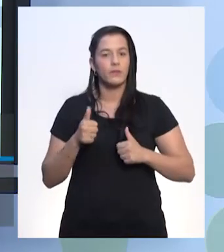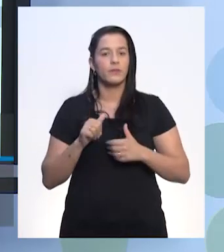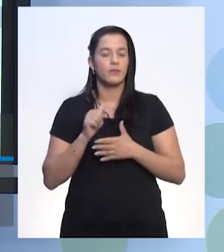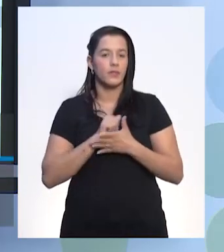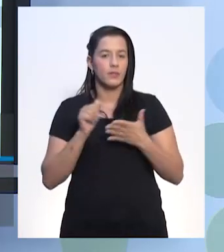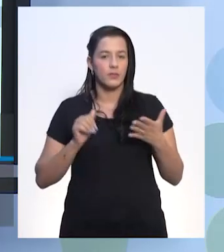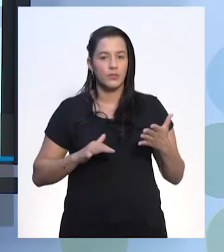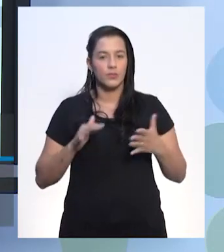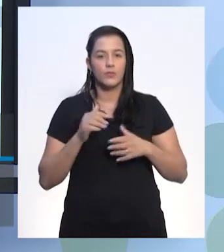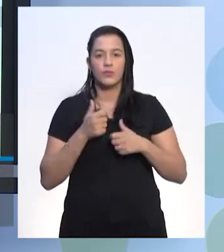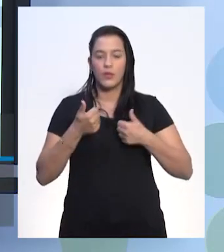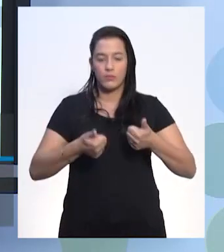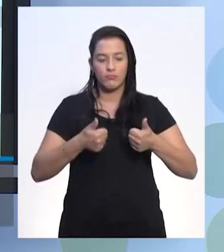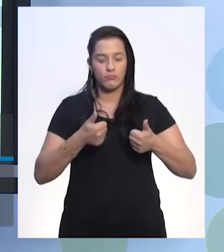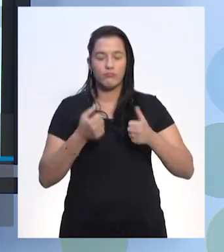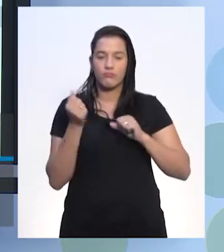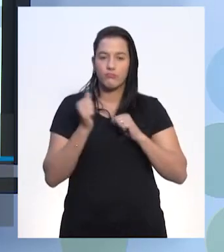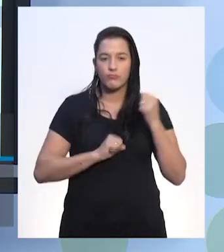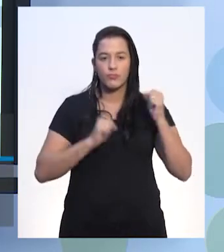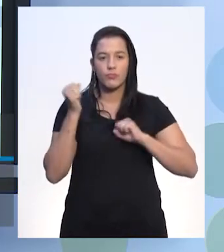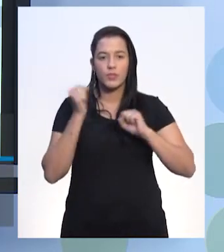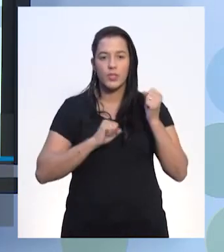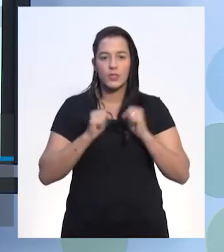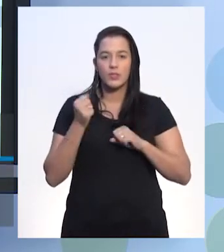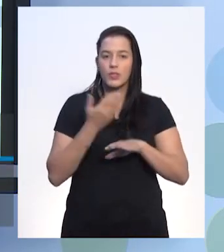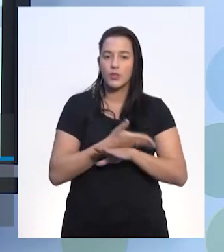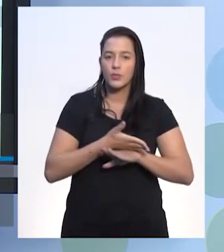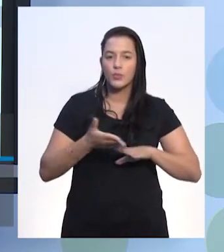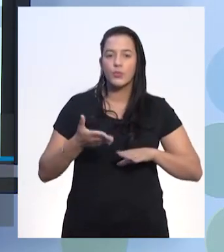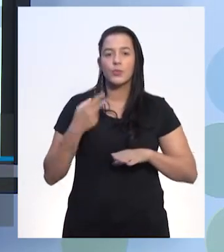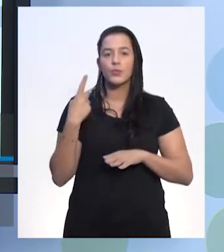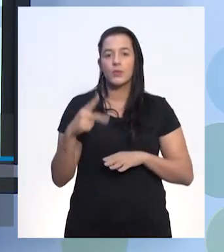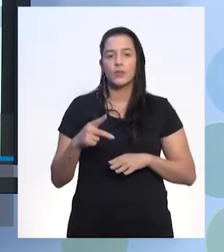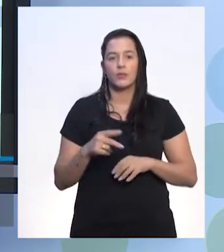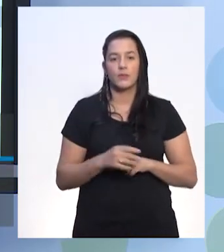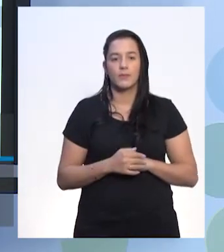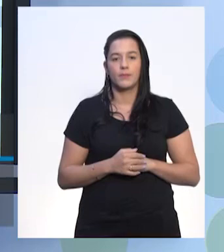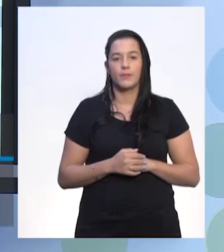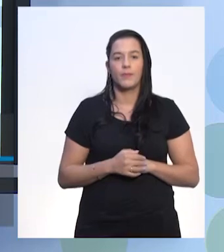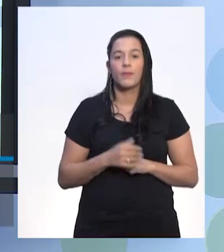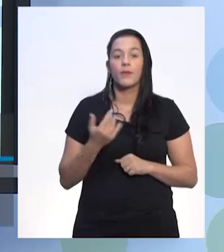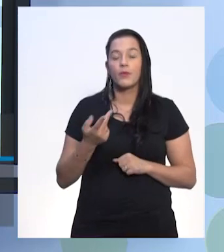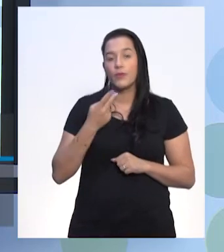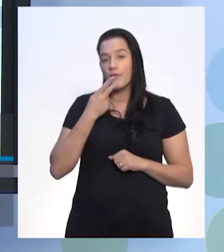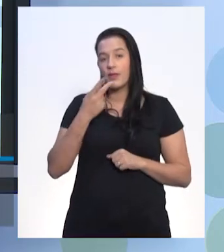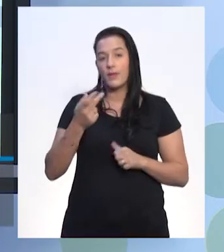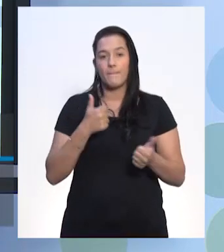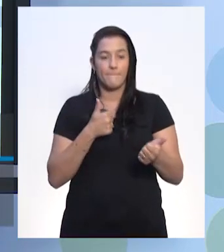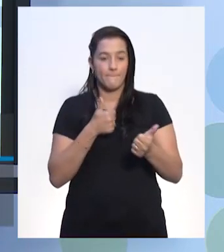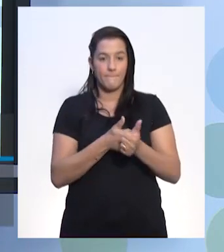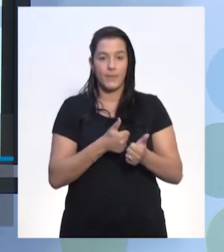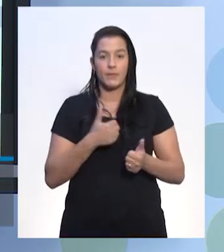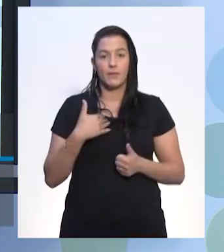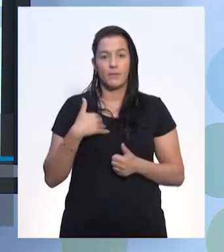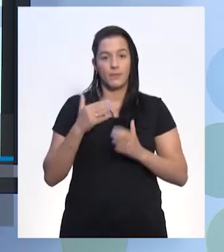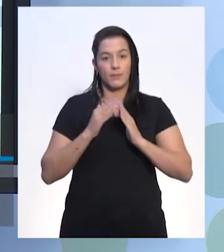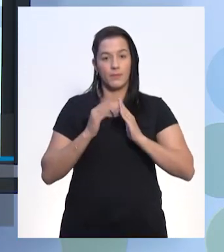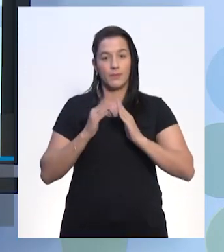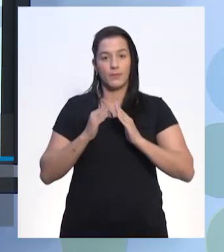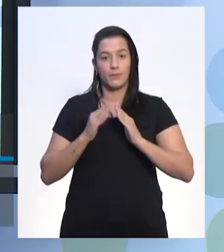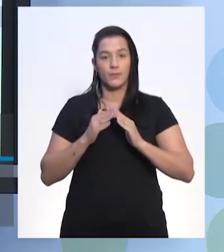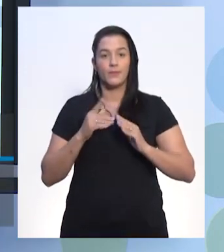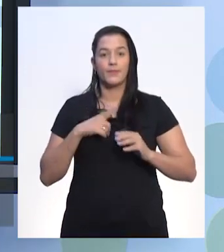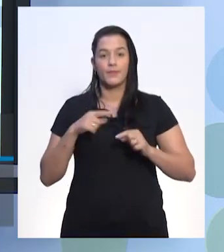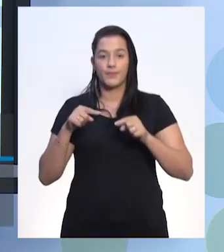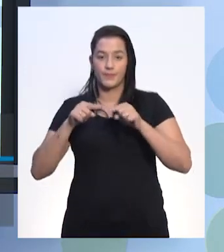fazer o exercício que eles costumam fazer ali, mas que eles tenham condições. Quando eu falei perto da minha casa, é assim, porque tem um